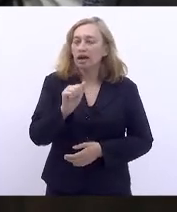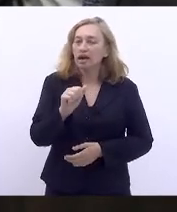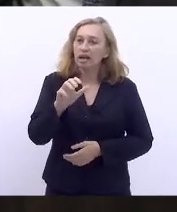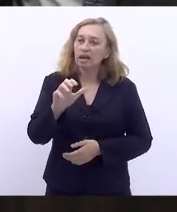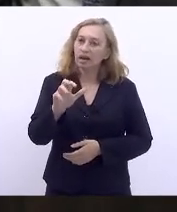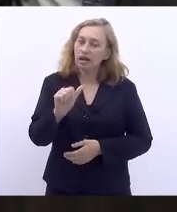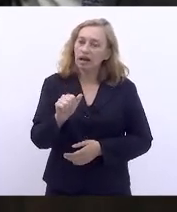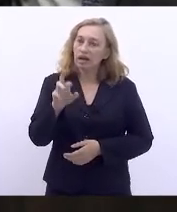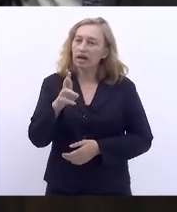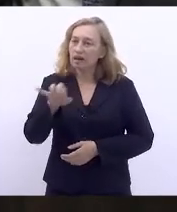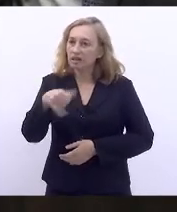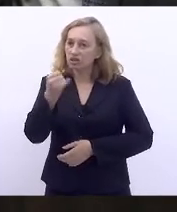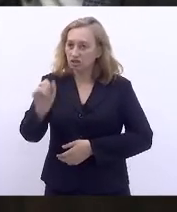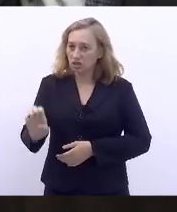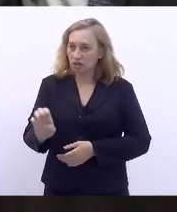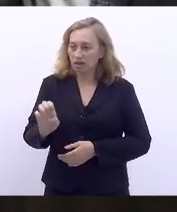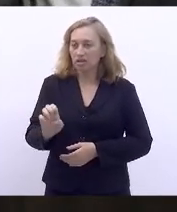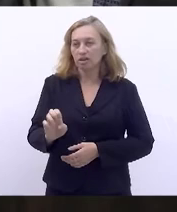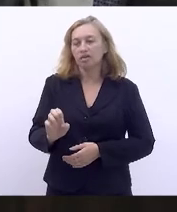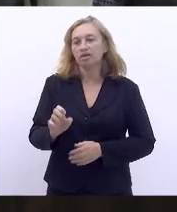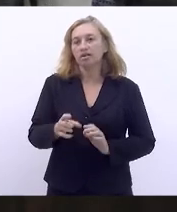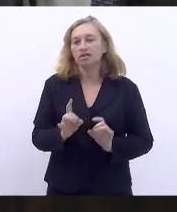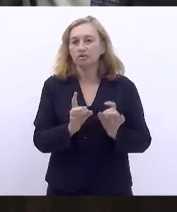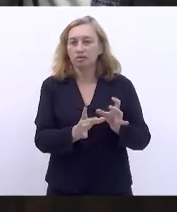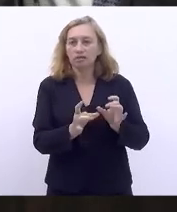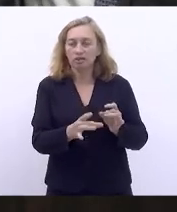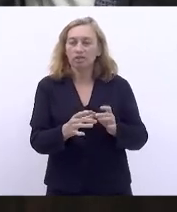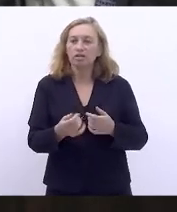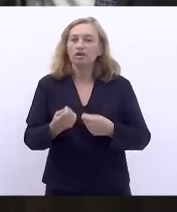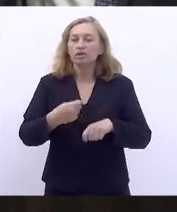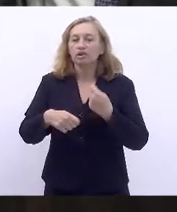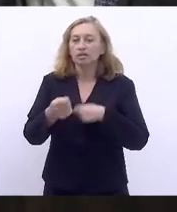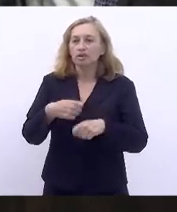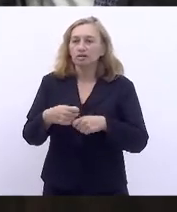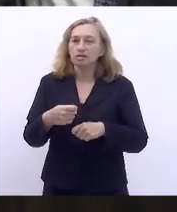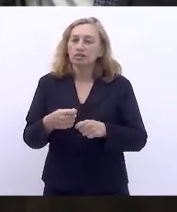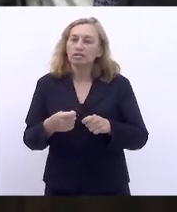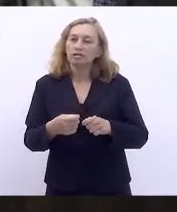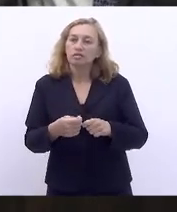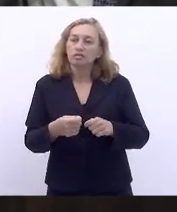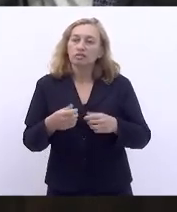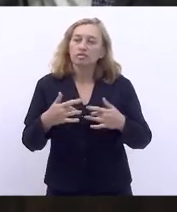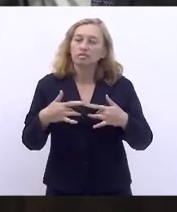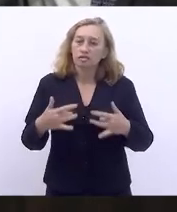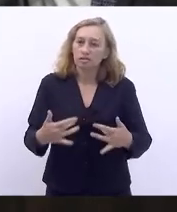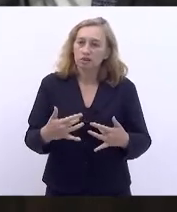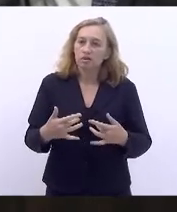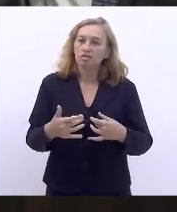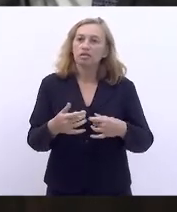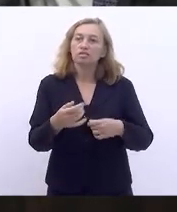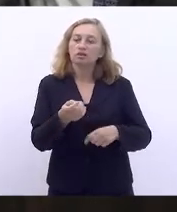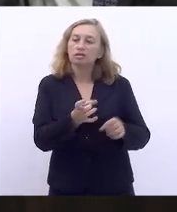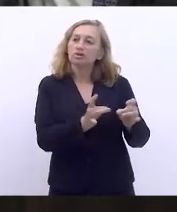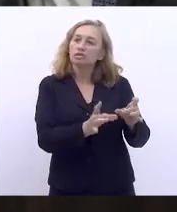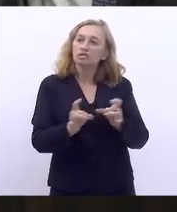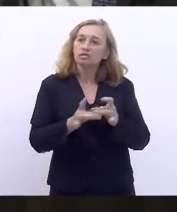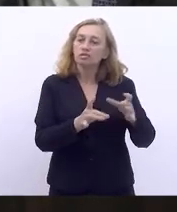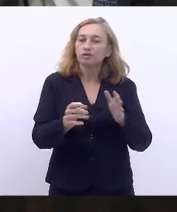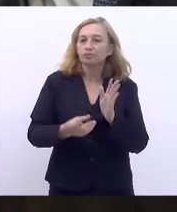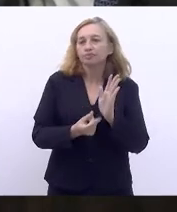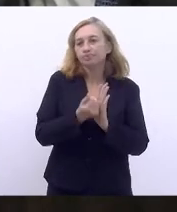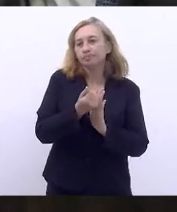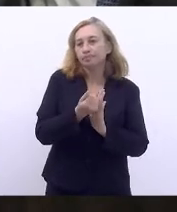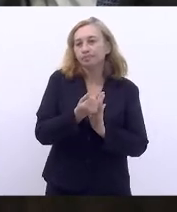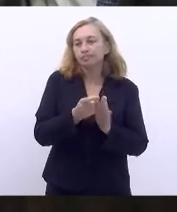de pareceres das comissões de Constituição, Justiça, de Cultura, de Trabalho, Legislação Social, Seguridade Social, de Economia, Indústria e Comércio, de Orçamento, Finanças,